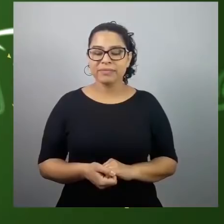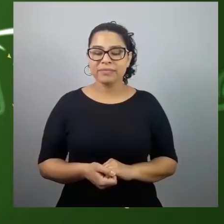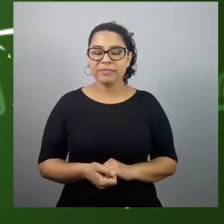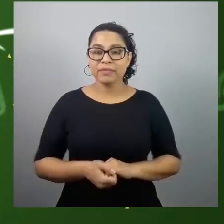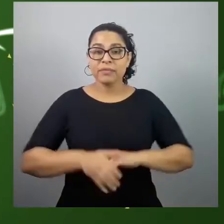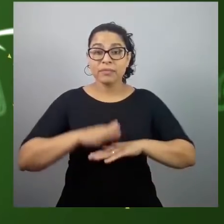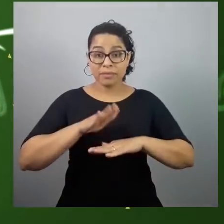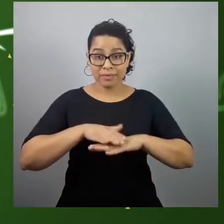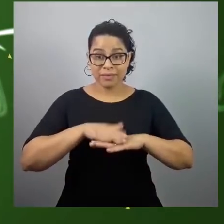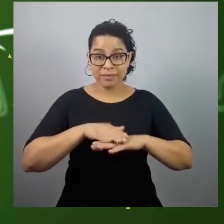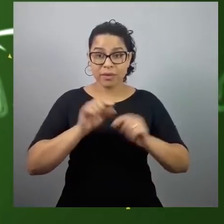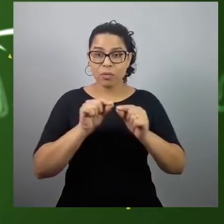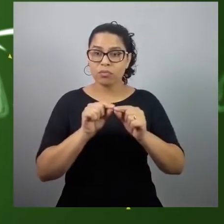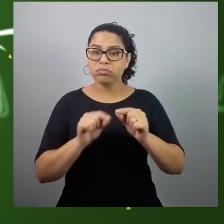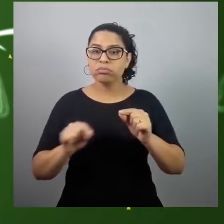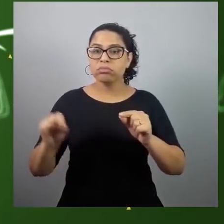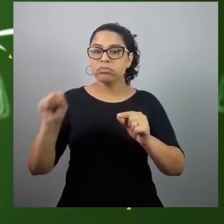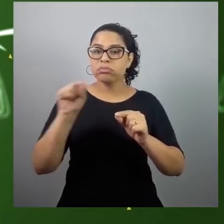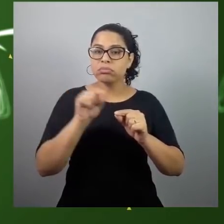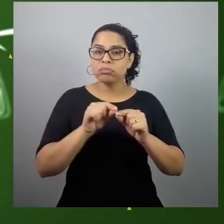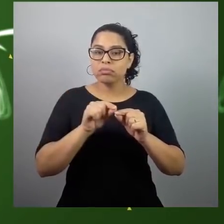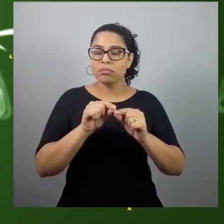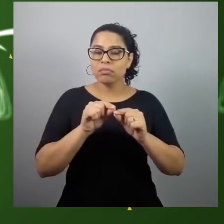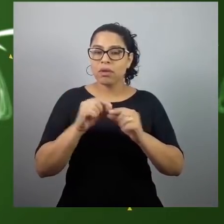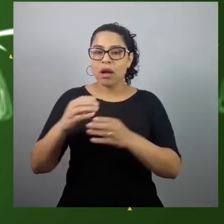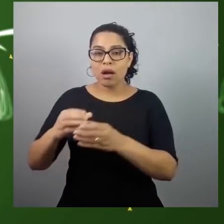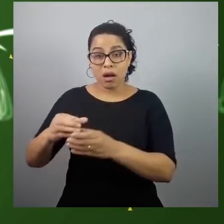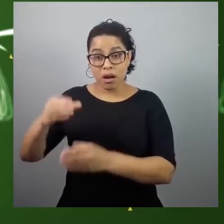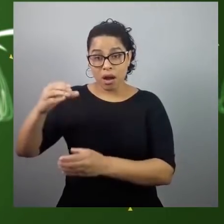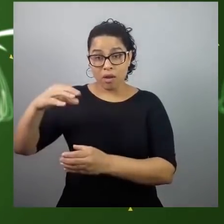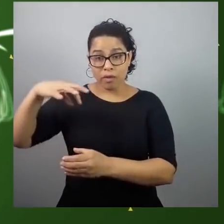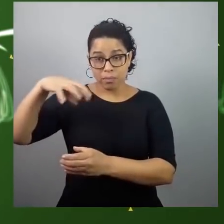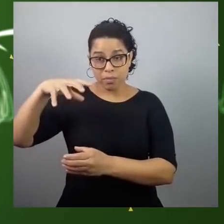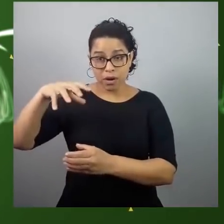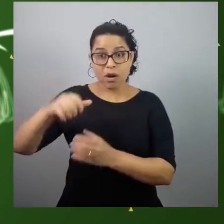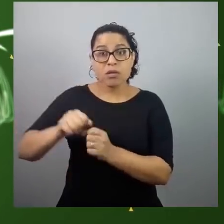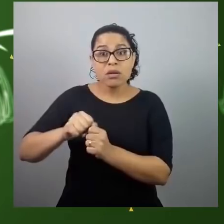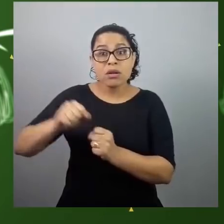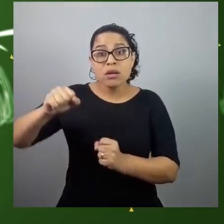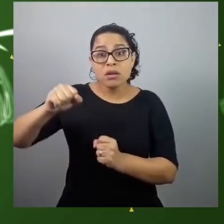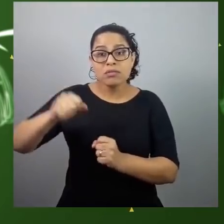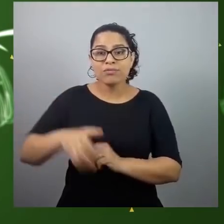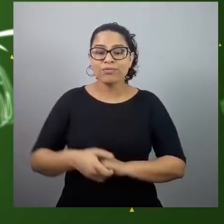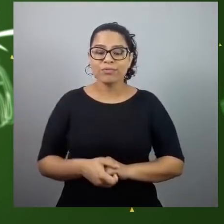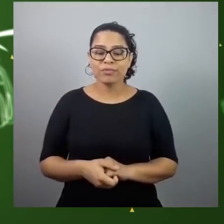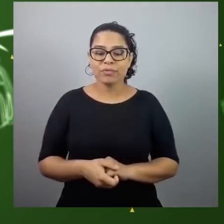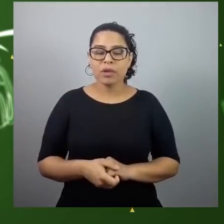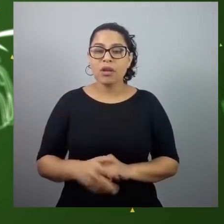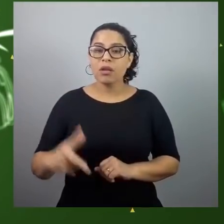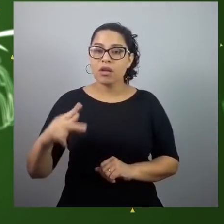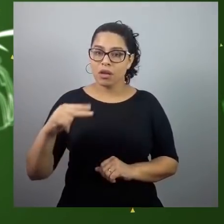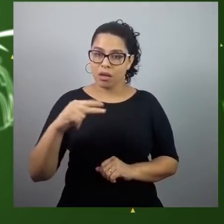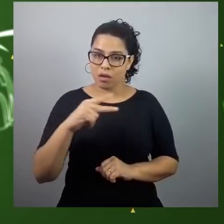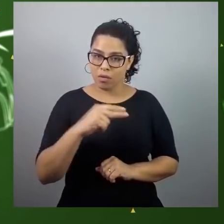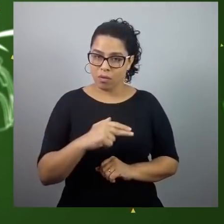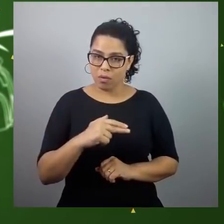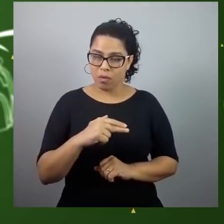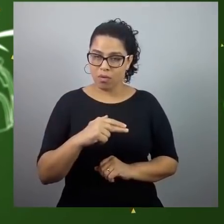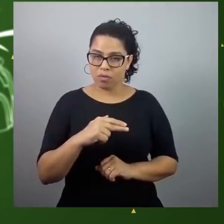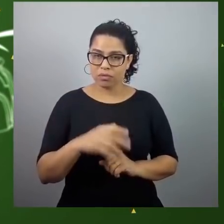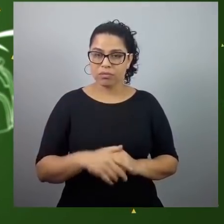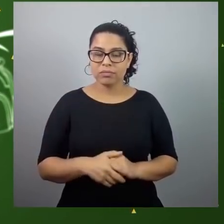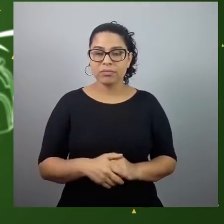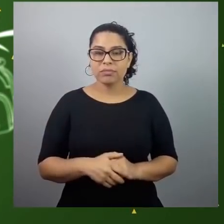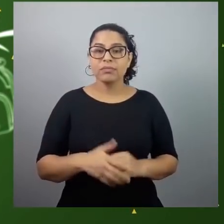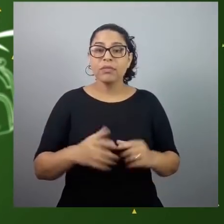E para fazer as argolas, ó, garrafa PET grande, recortar o círculo e